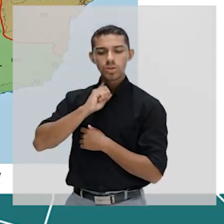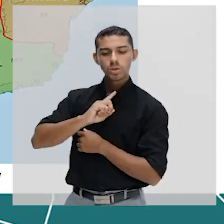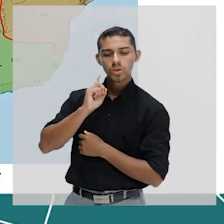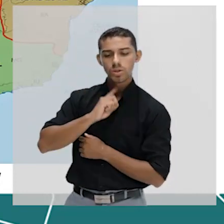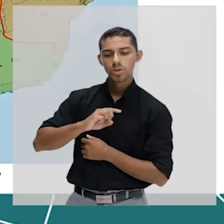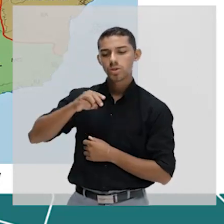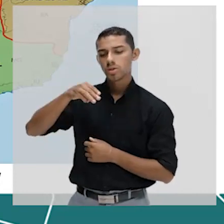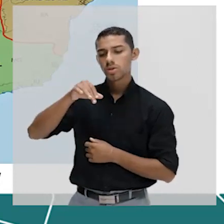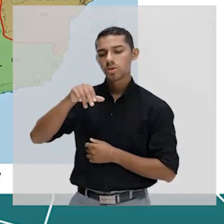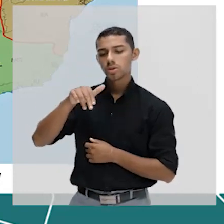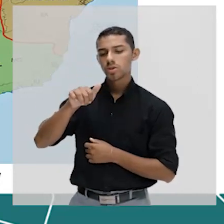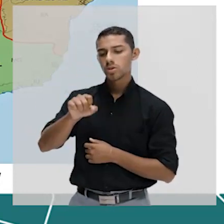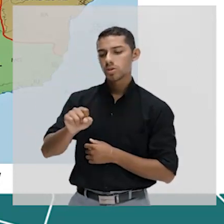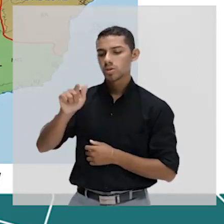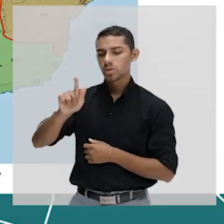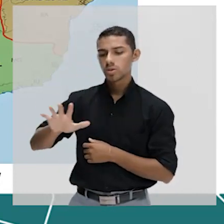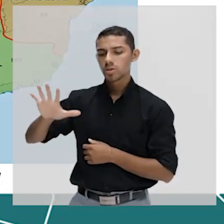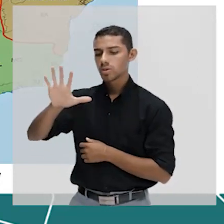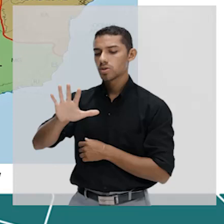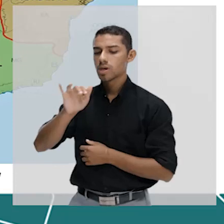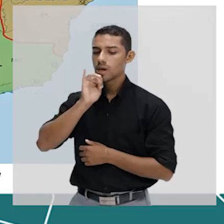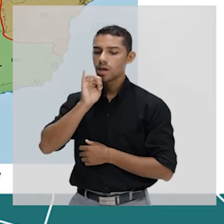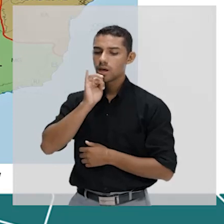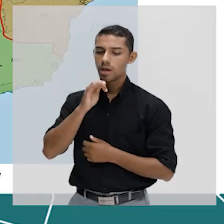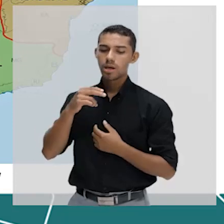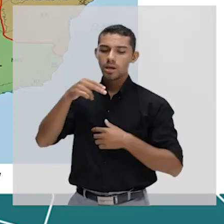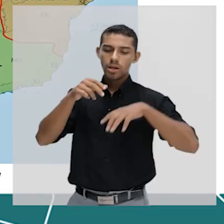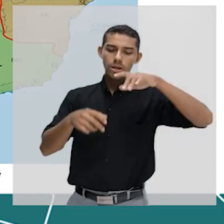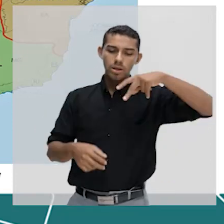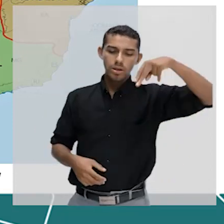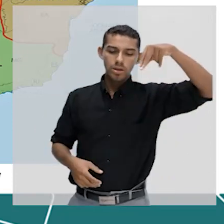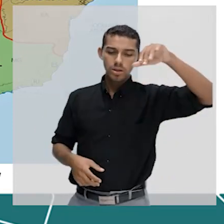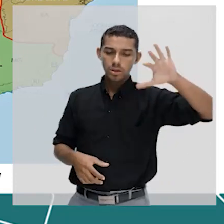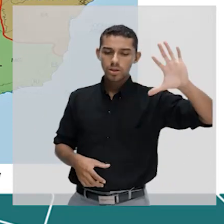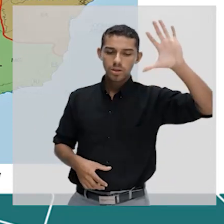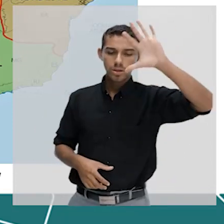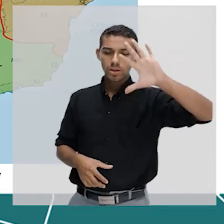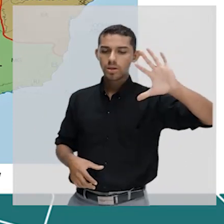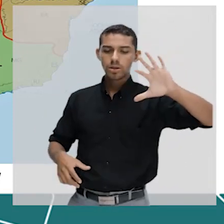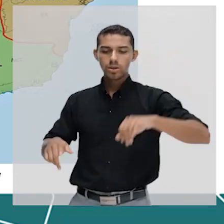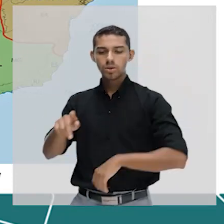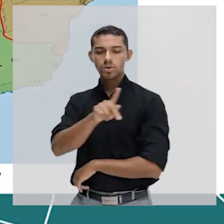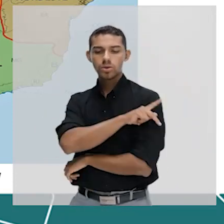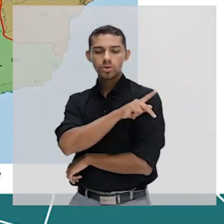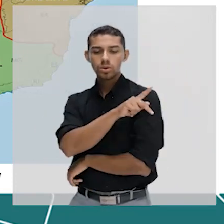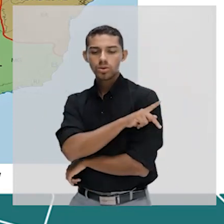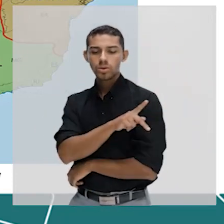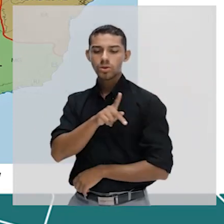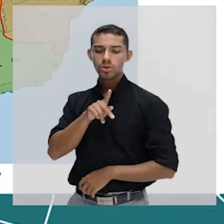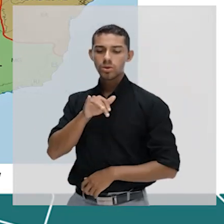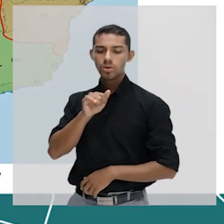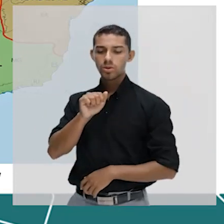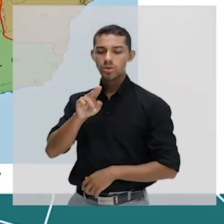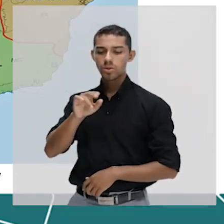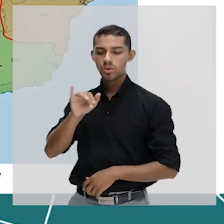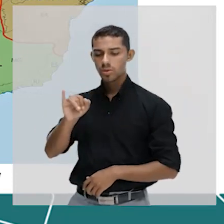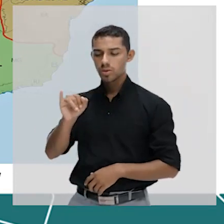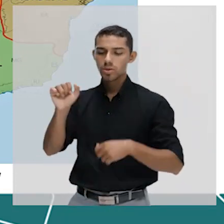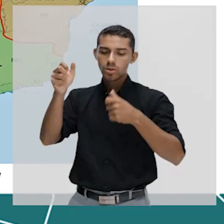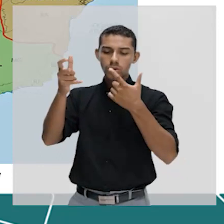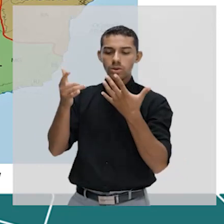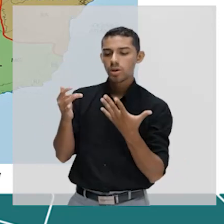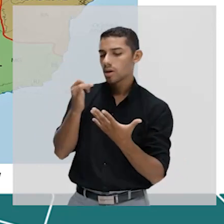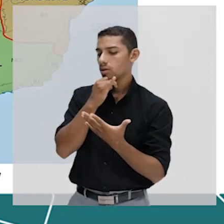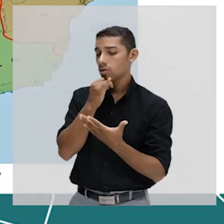semelhanças, tá certo? Da mesma forma que o Nordeste, Maranhão, por exemplo, com o Piauí. Então eu tenho um critério. Mas veja que o próprio Brasil, ele